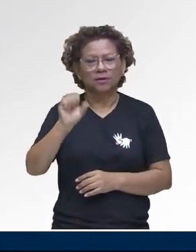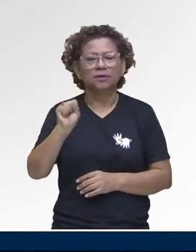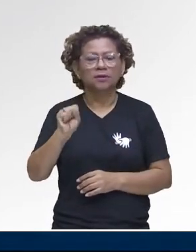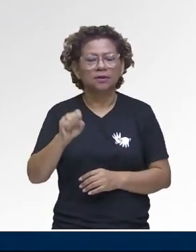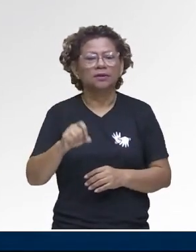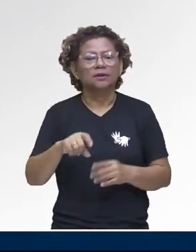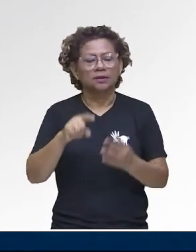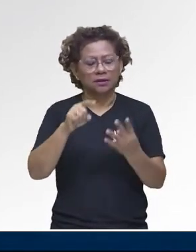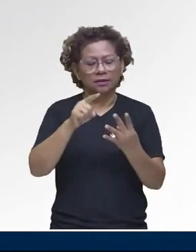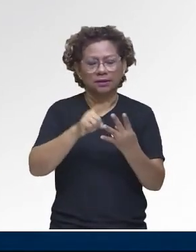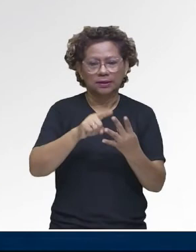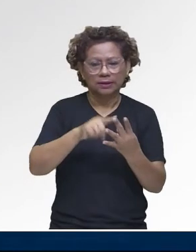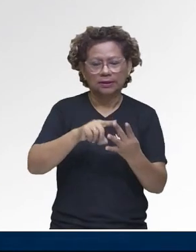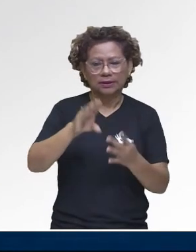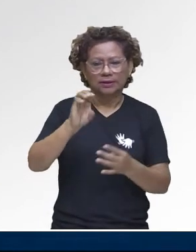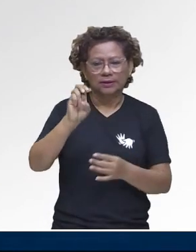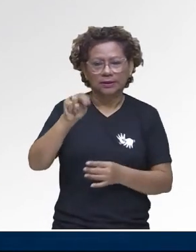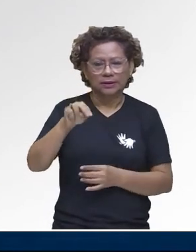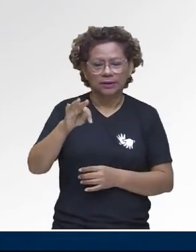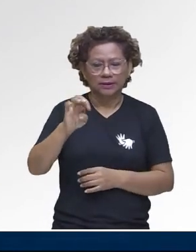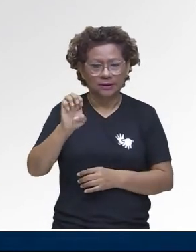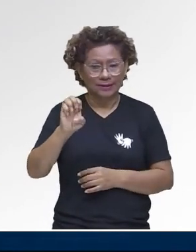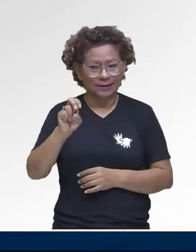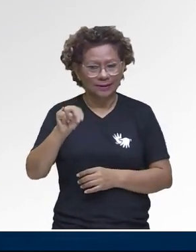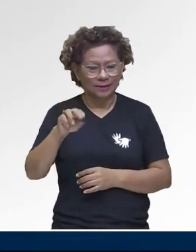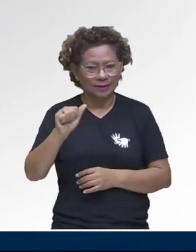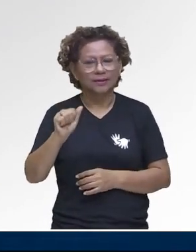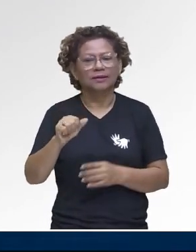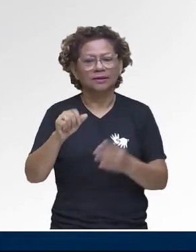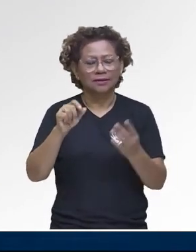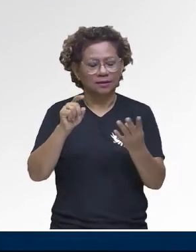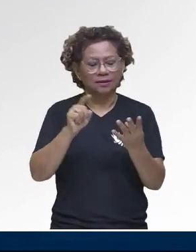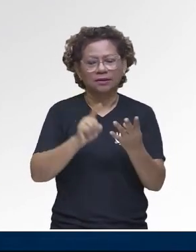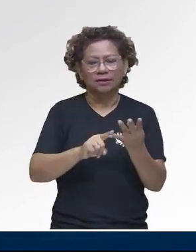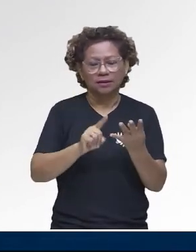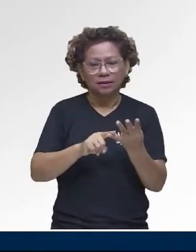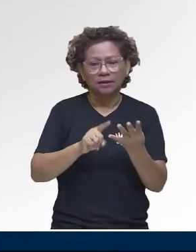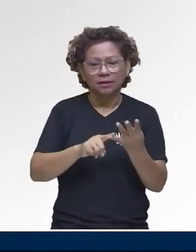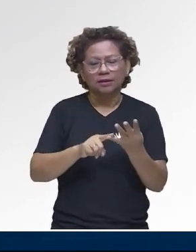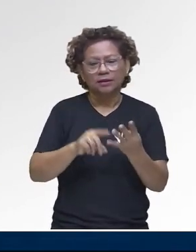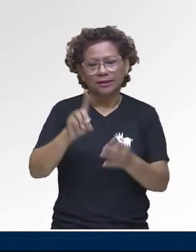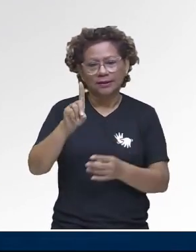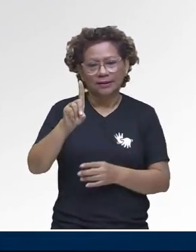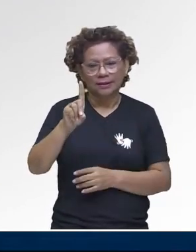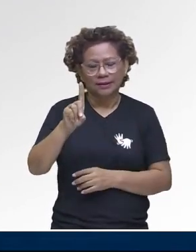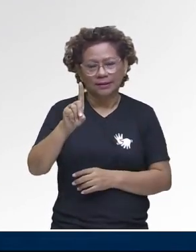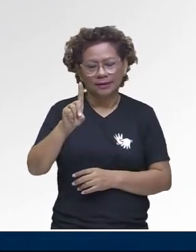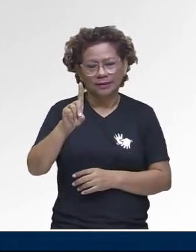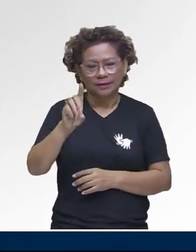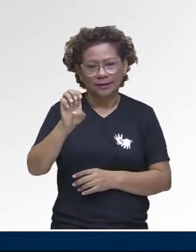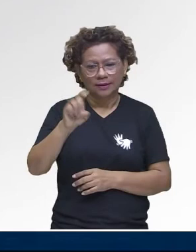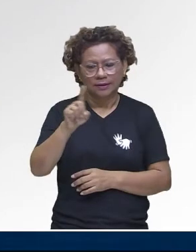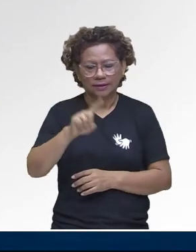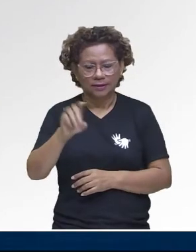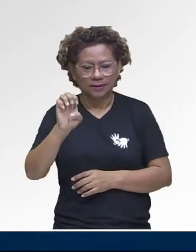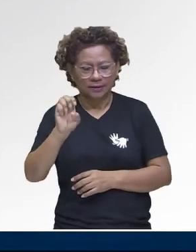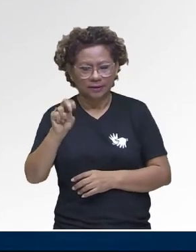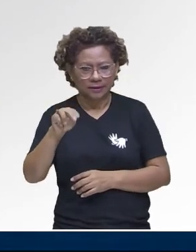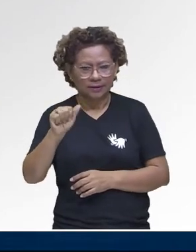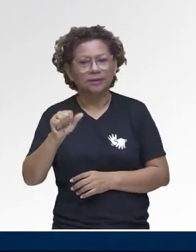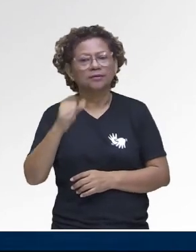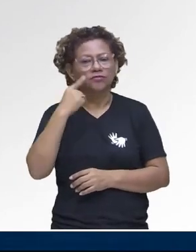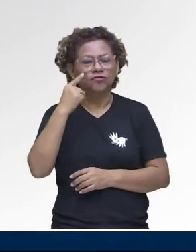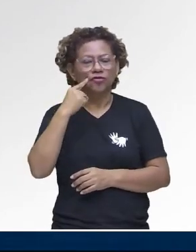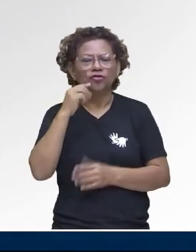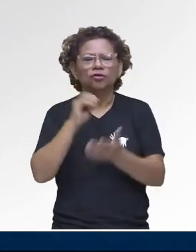desses números decimais, mas vocês vão ver de fato por que é tão importante completar essas casas decimais que estão faltando com o elemento neutro. Vai